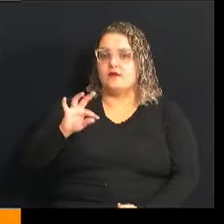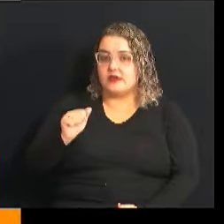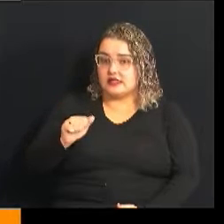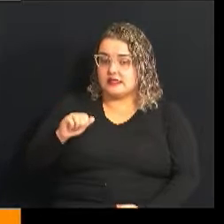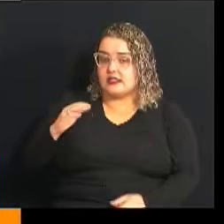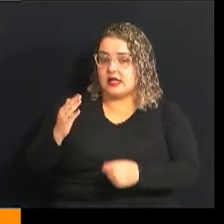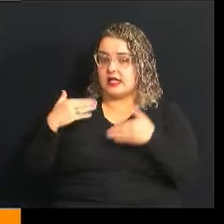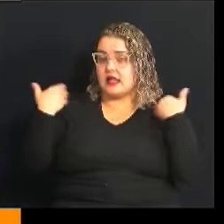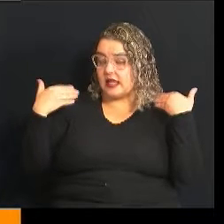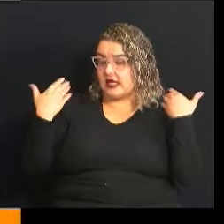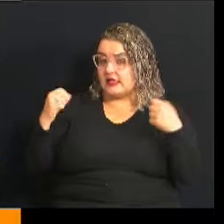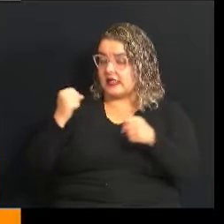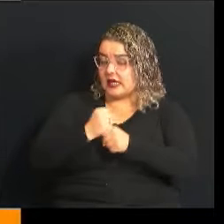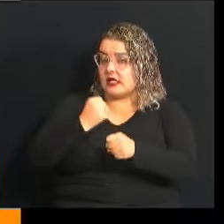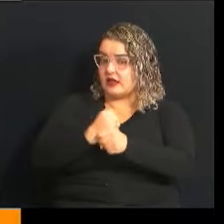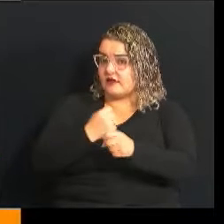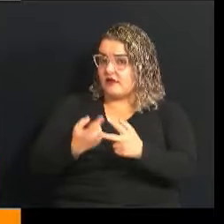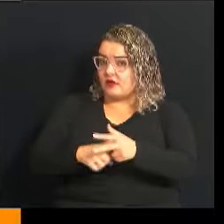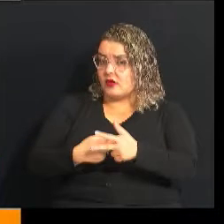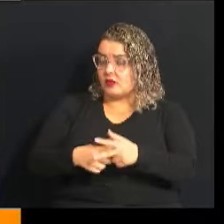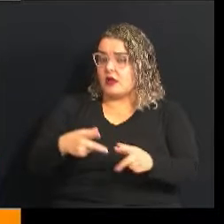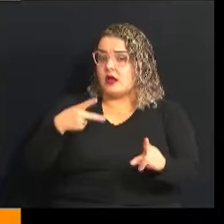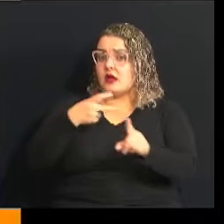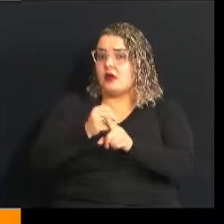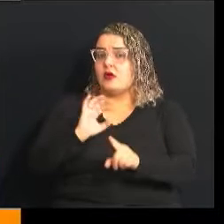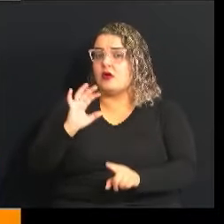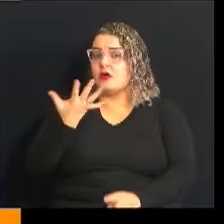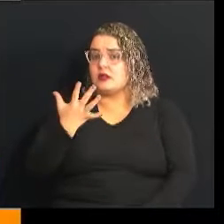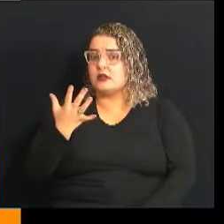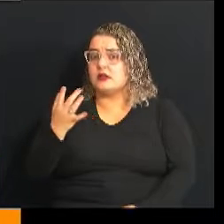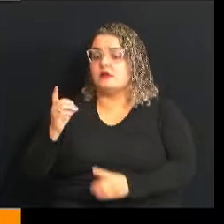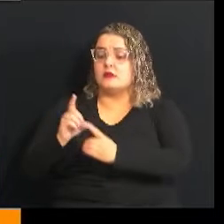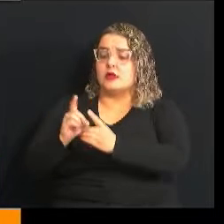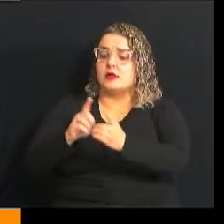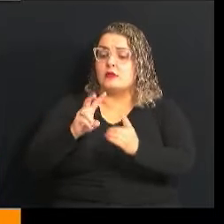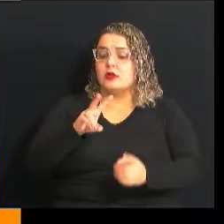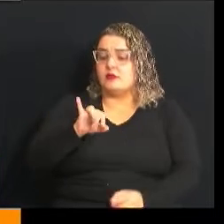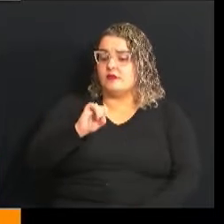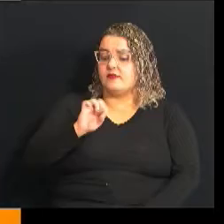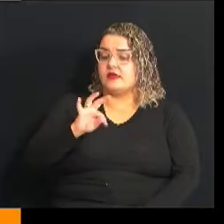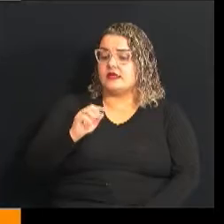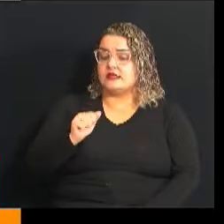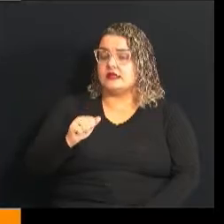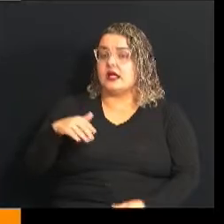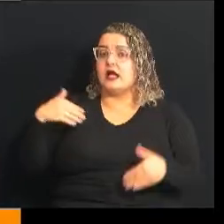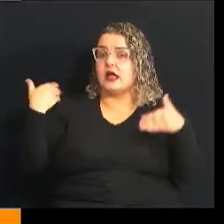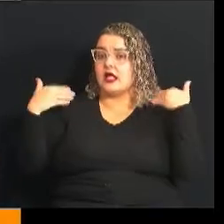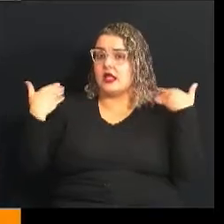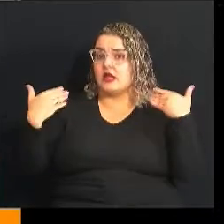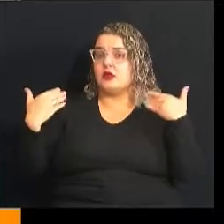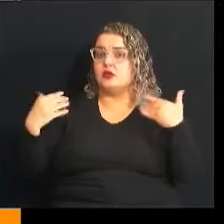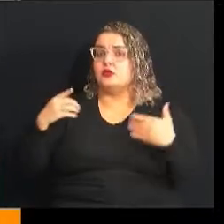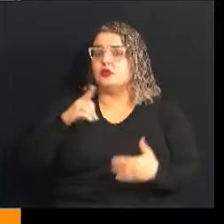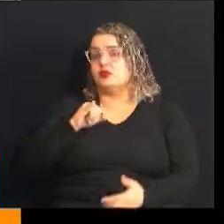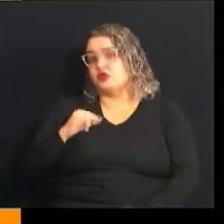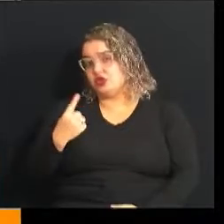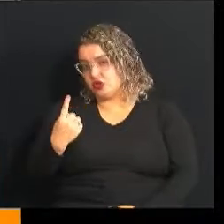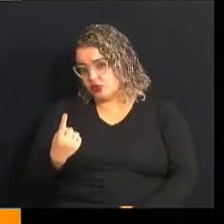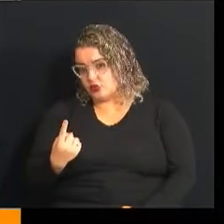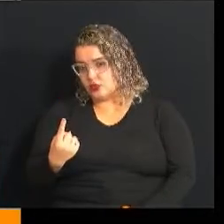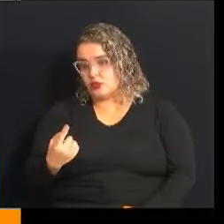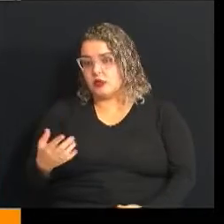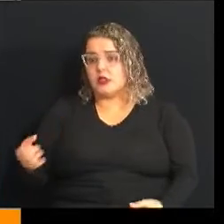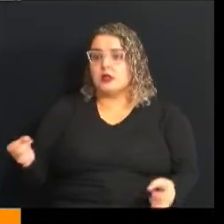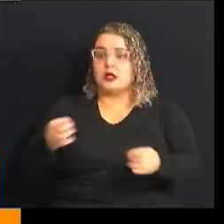A vacinação acontece para o pessoal que é atendido pelo Vista Alegre, lá no Centro de Saúde do DIC 1. E fechando aqui,